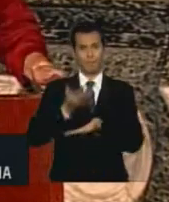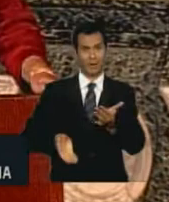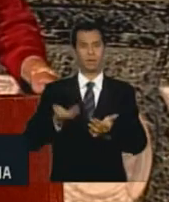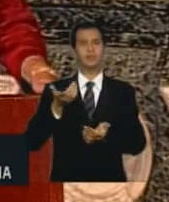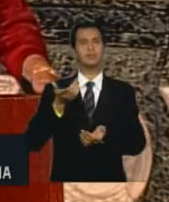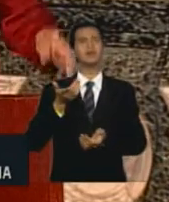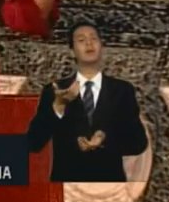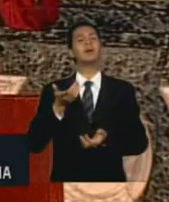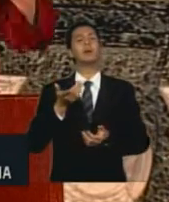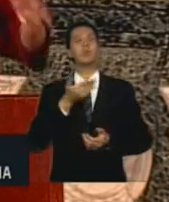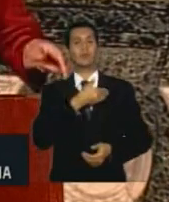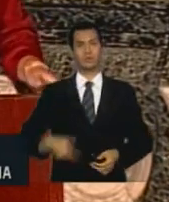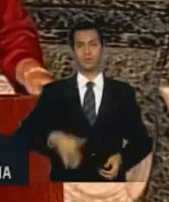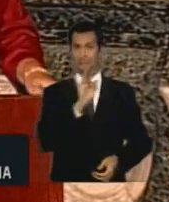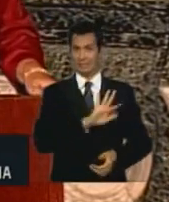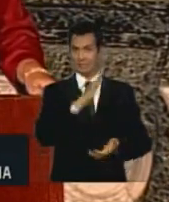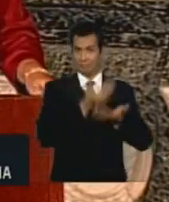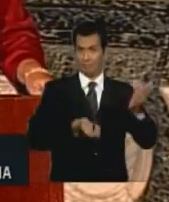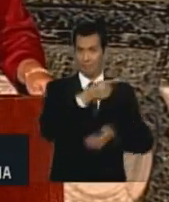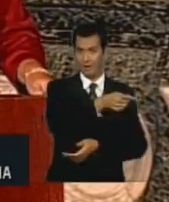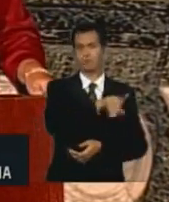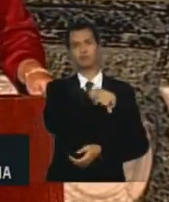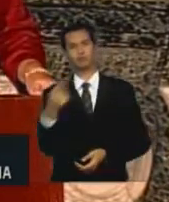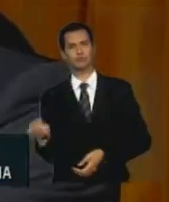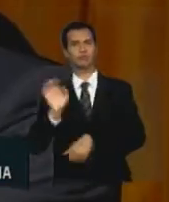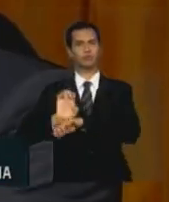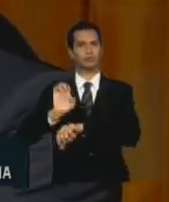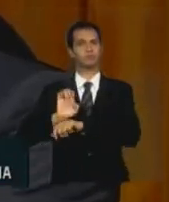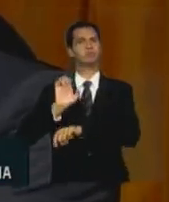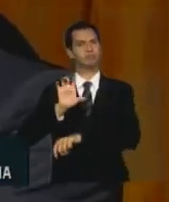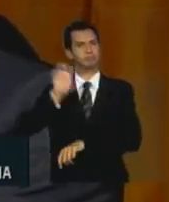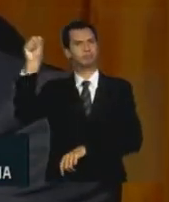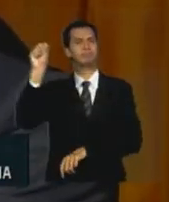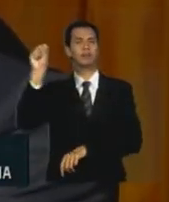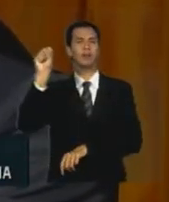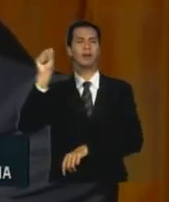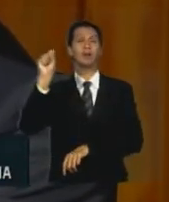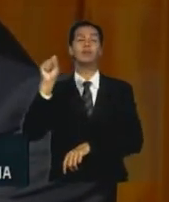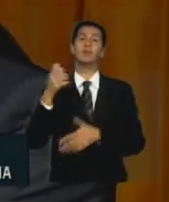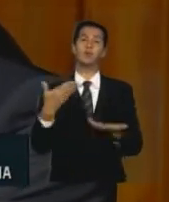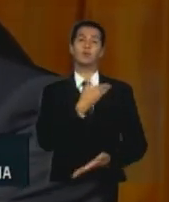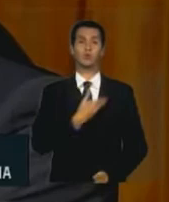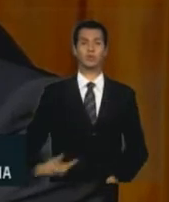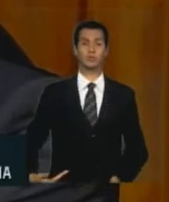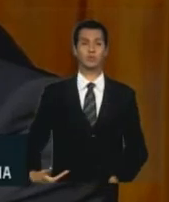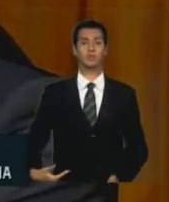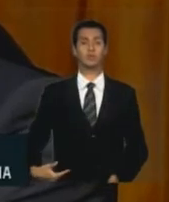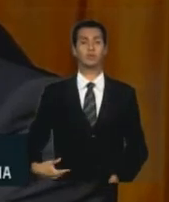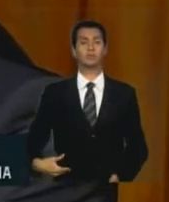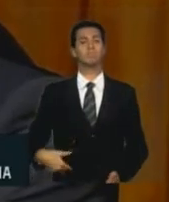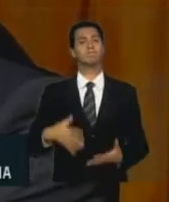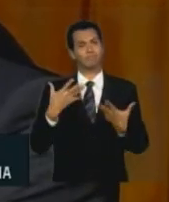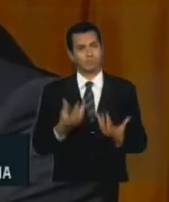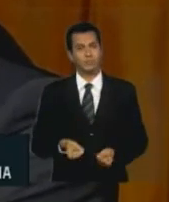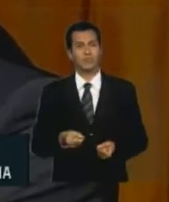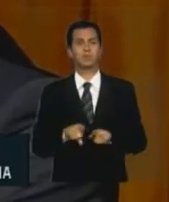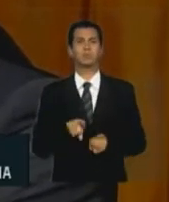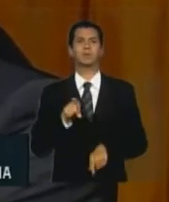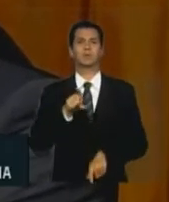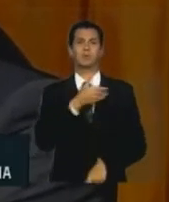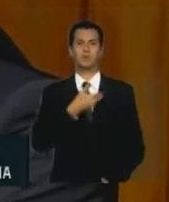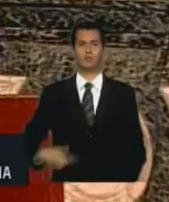Foi uma iniciativa muito importante do governador Tarso Genro, que não descansou enquanto não colocou isso na